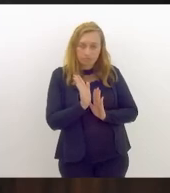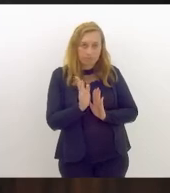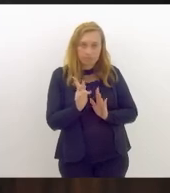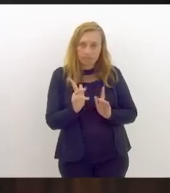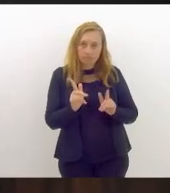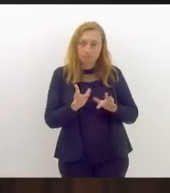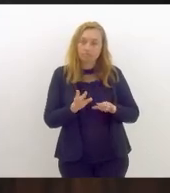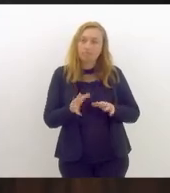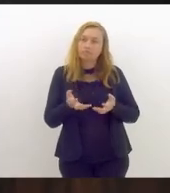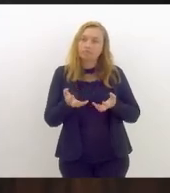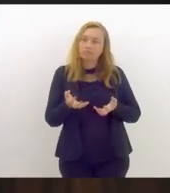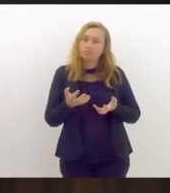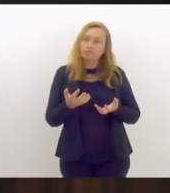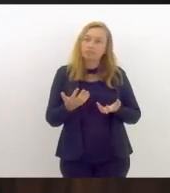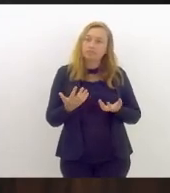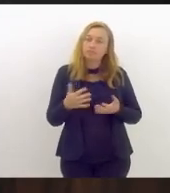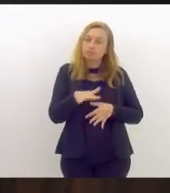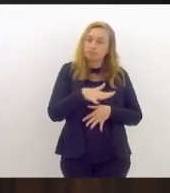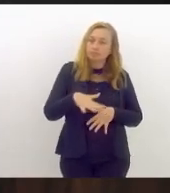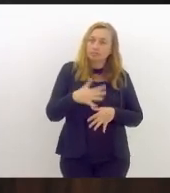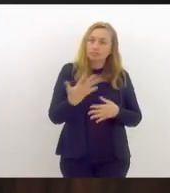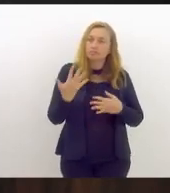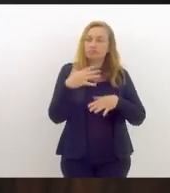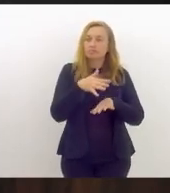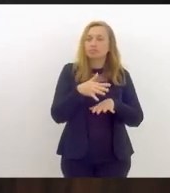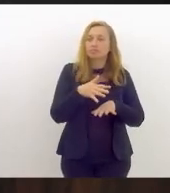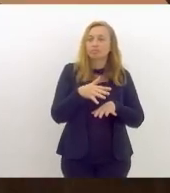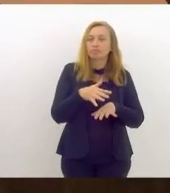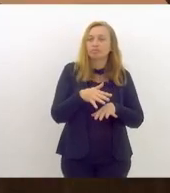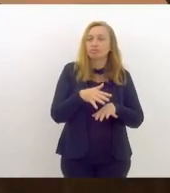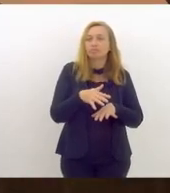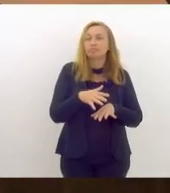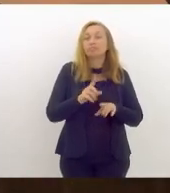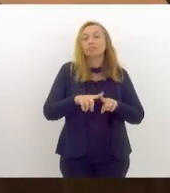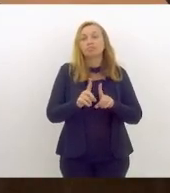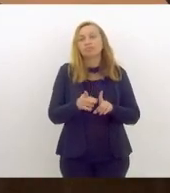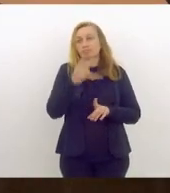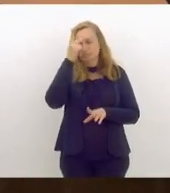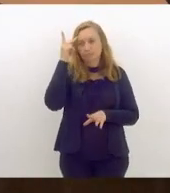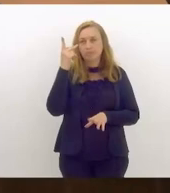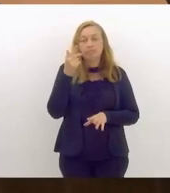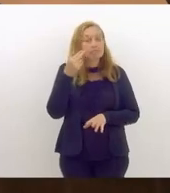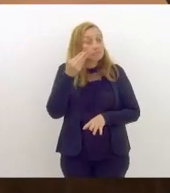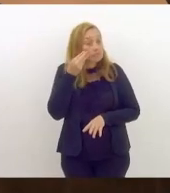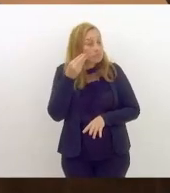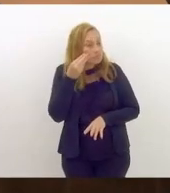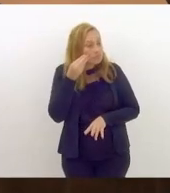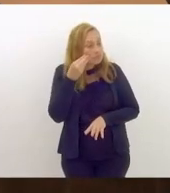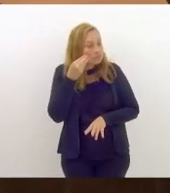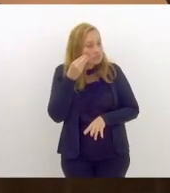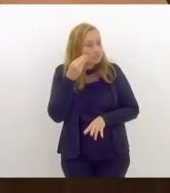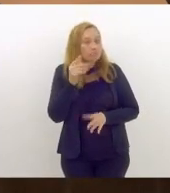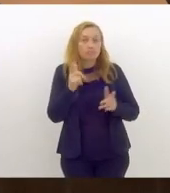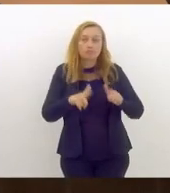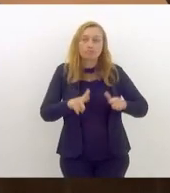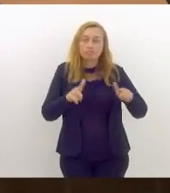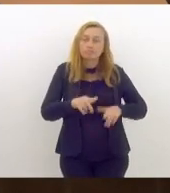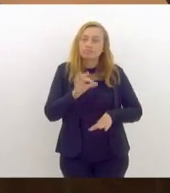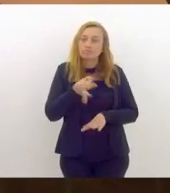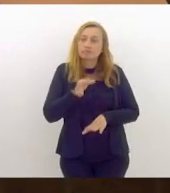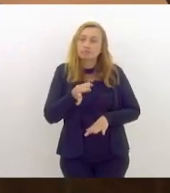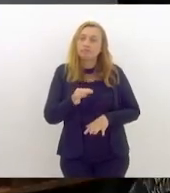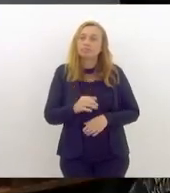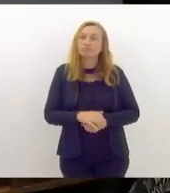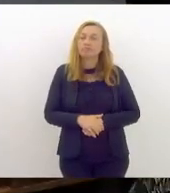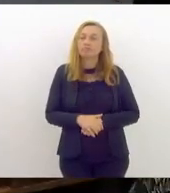diferente, só criando uma área em cima do decreto. Eu sei, querido, mas alguém tem que atestar que as linhas poligonais estão corretas. Se as